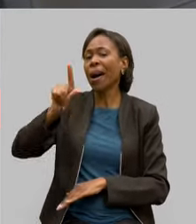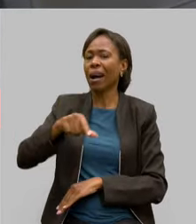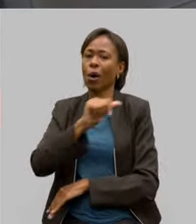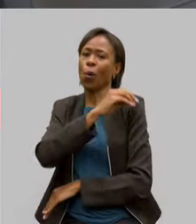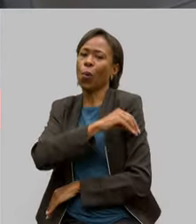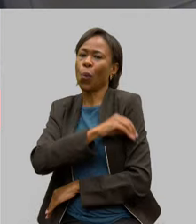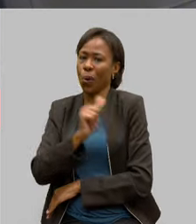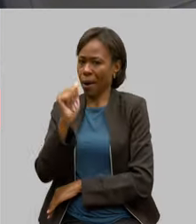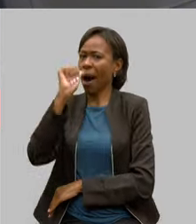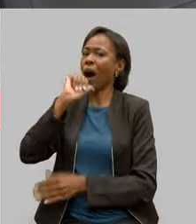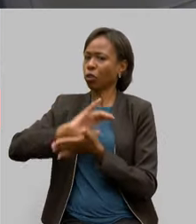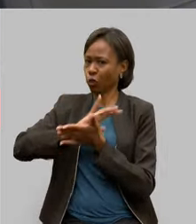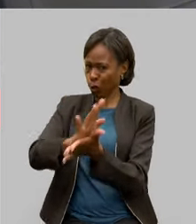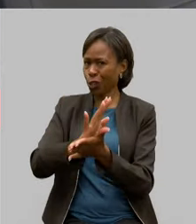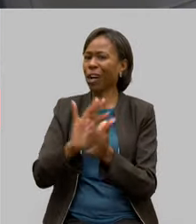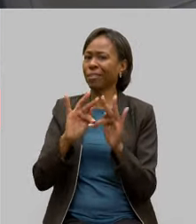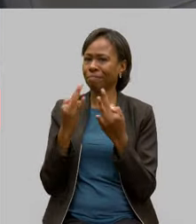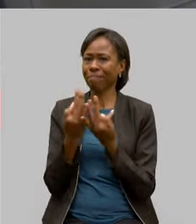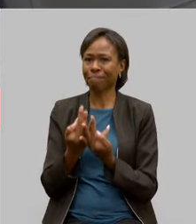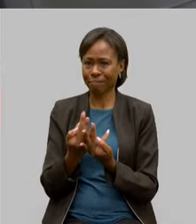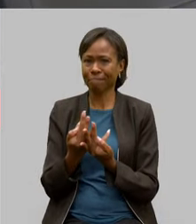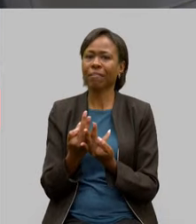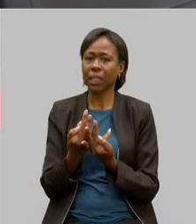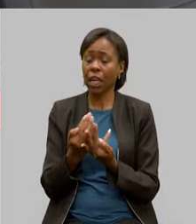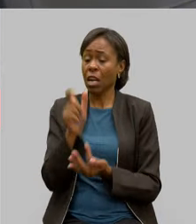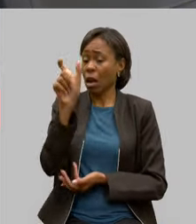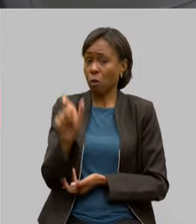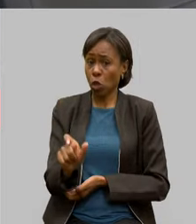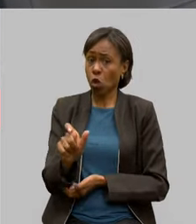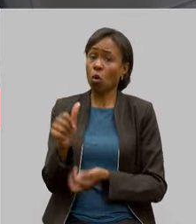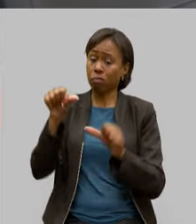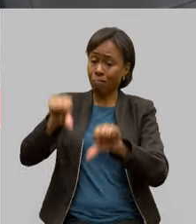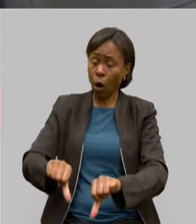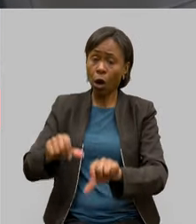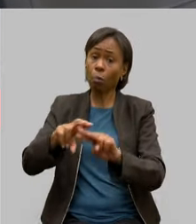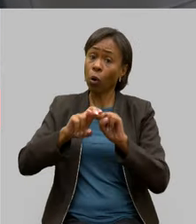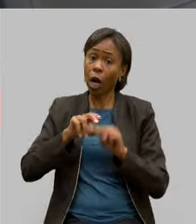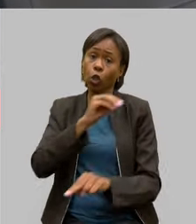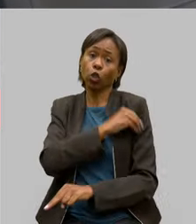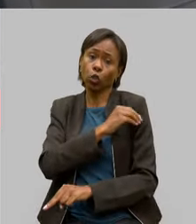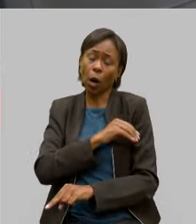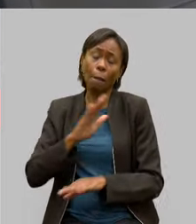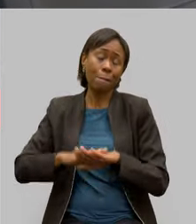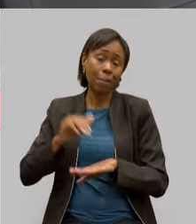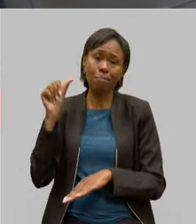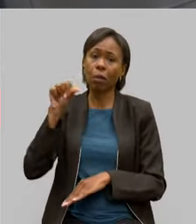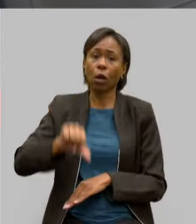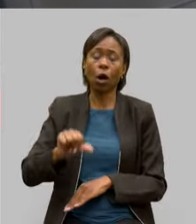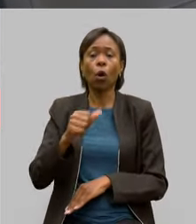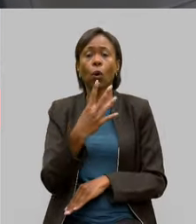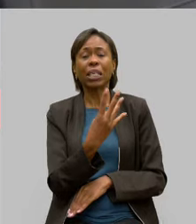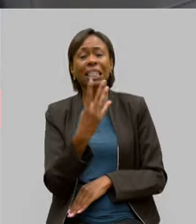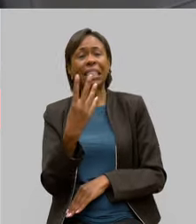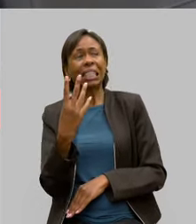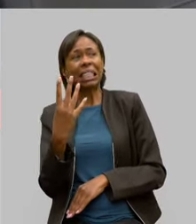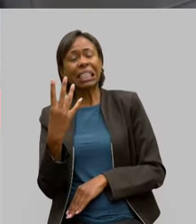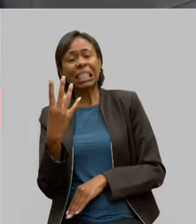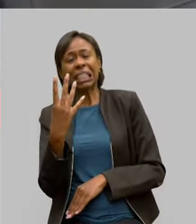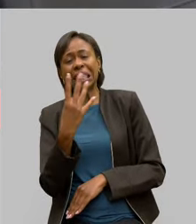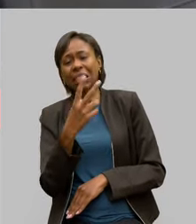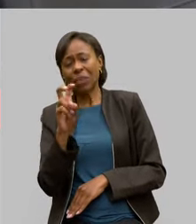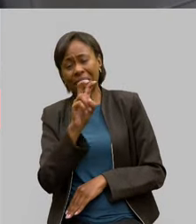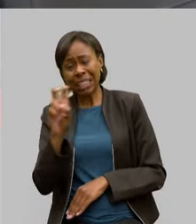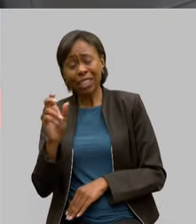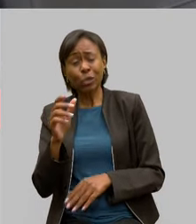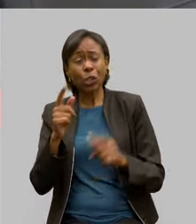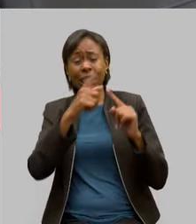a que destrói a família que destrói o sujeito e que é responsá 475 tipos de doenças